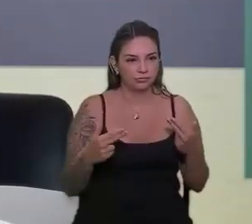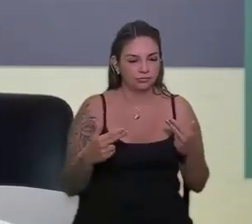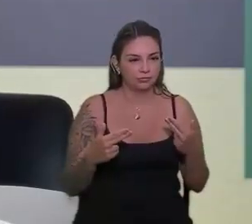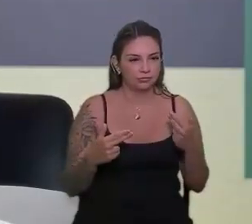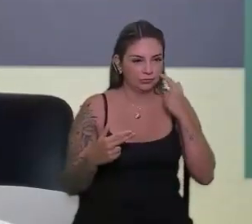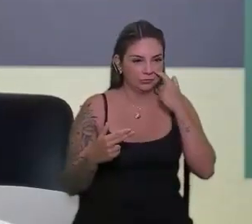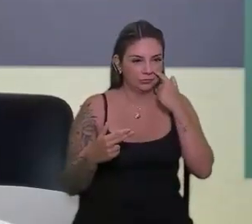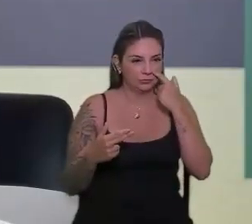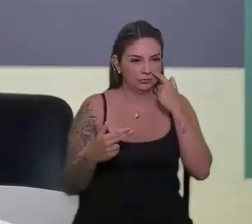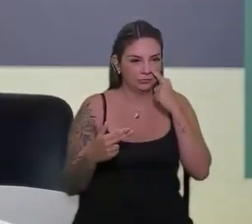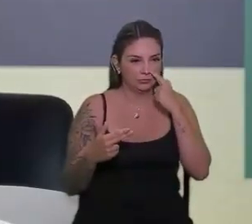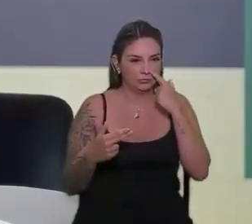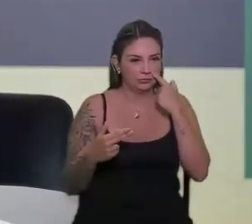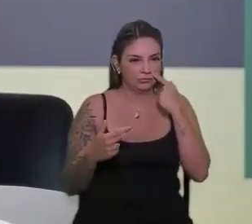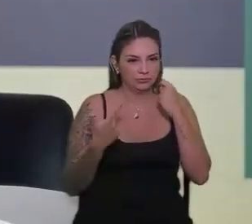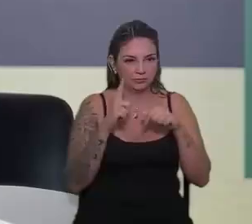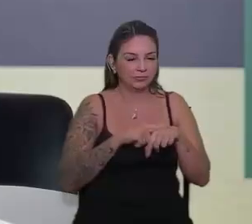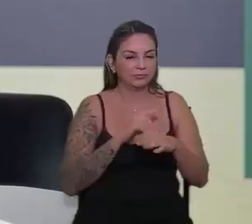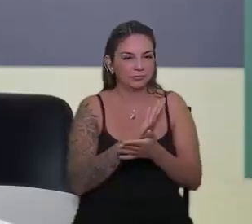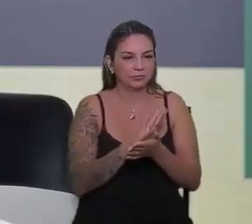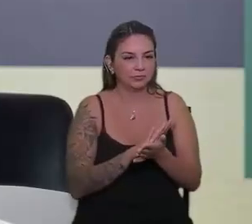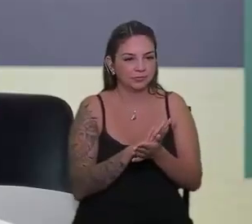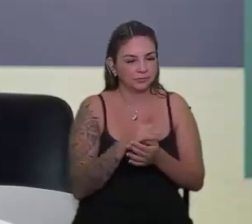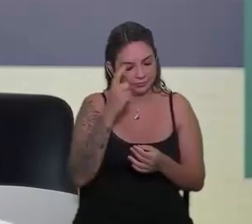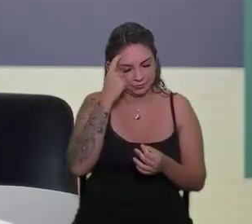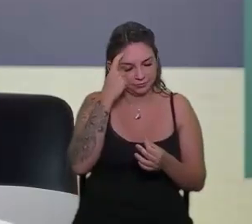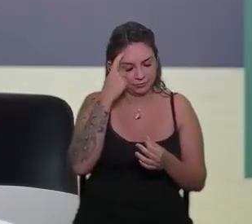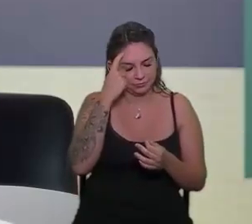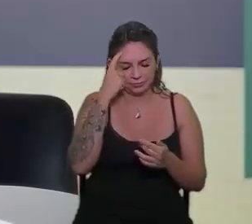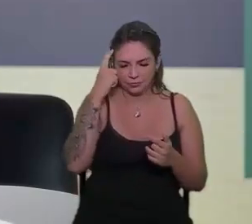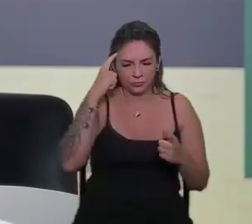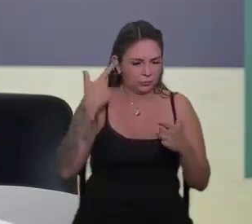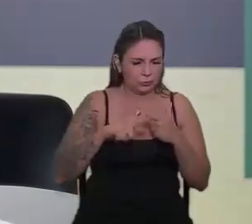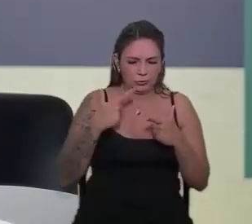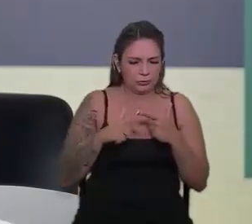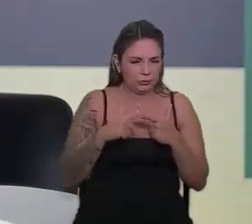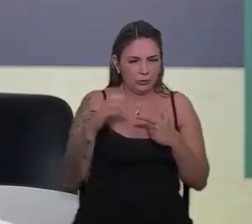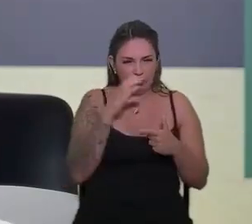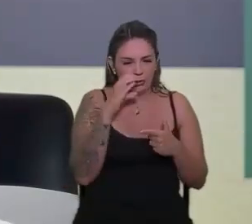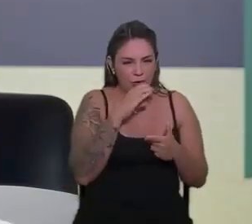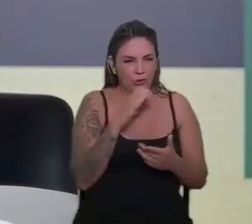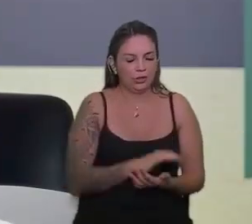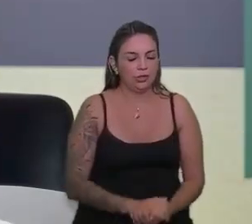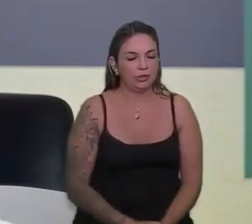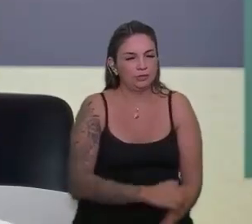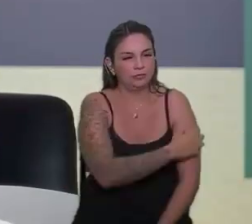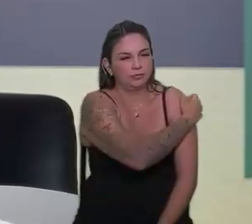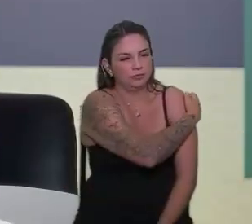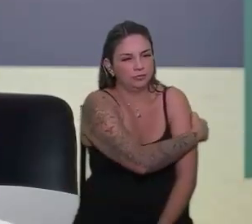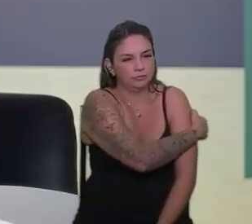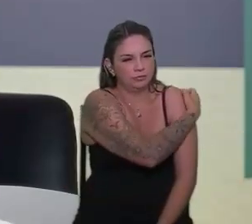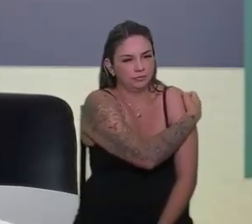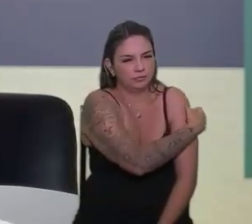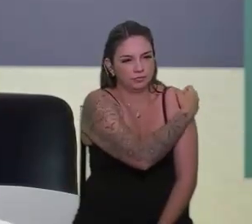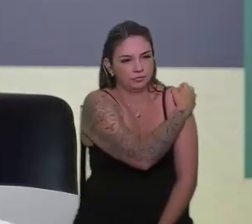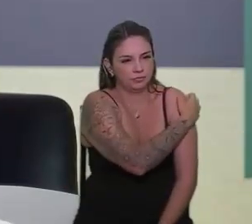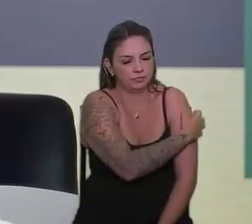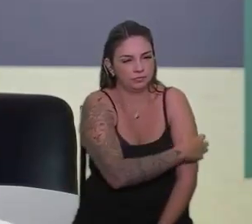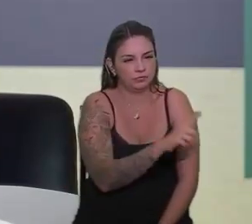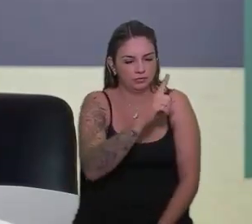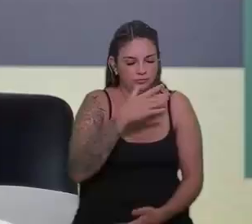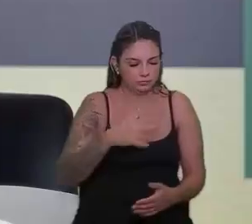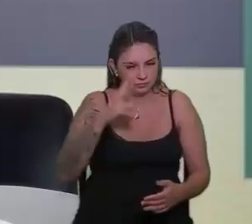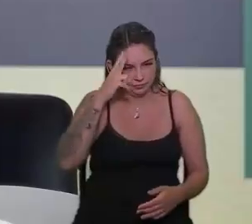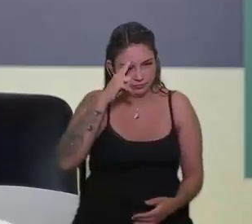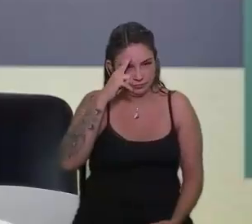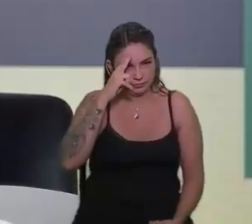de adultos, sem tempo para nada, com a cabeça nos problemas urgentíssimos que só eles têm, eu não quero que essa